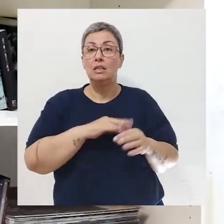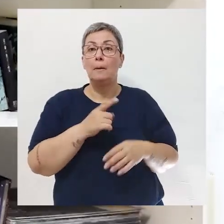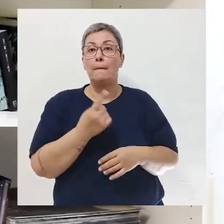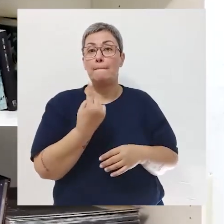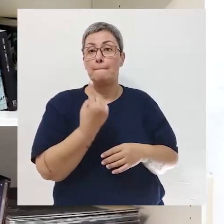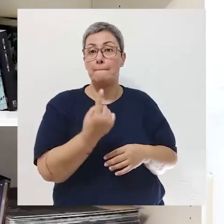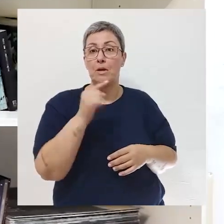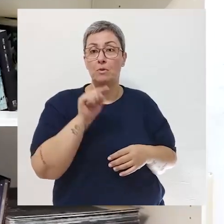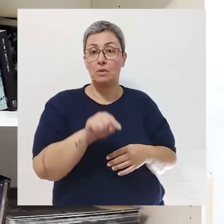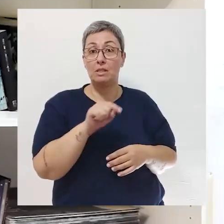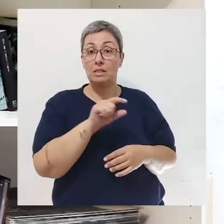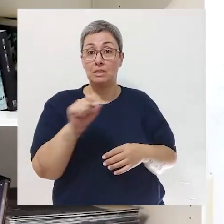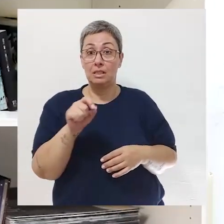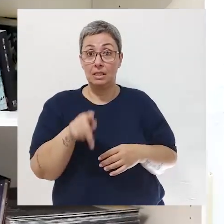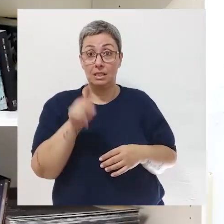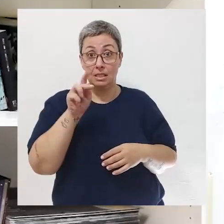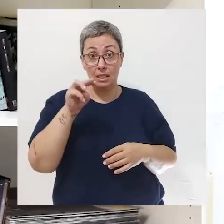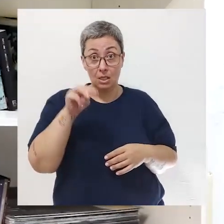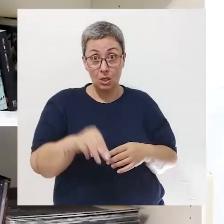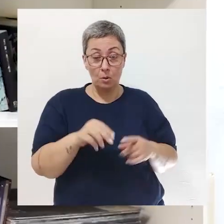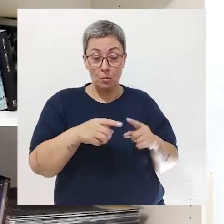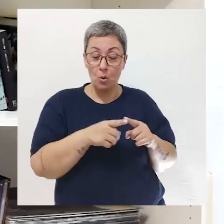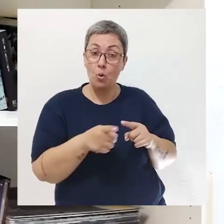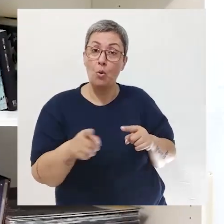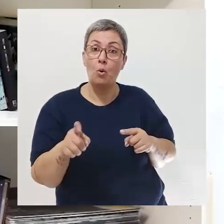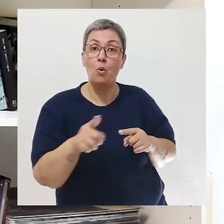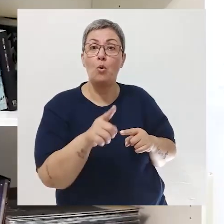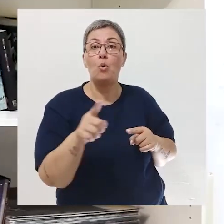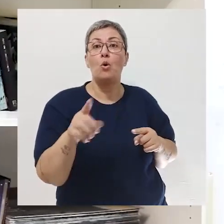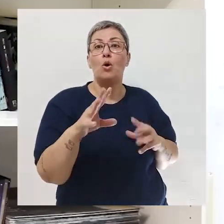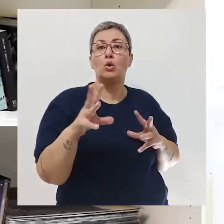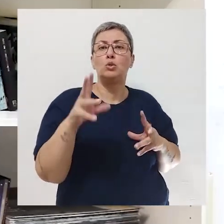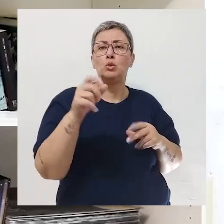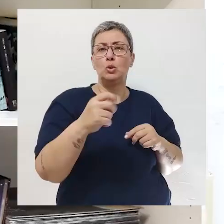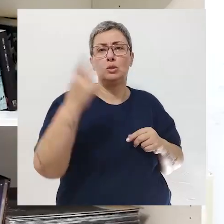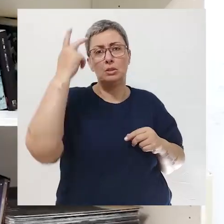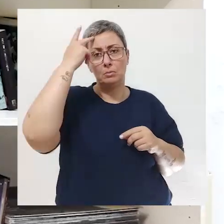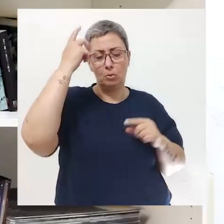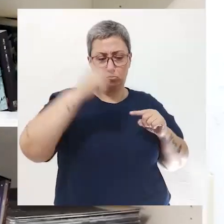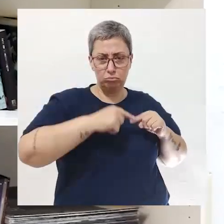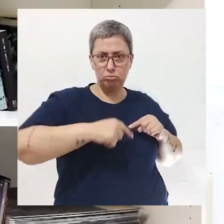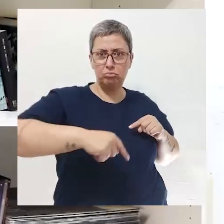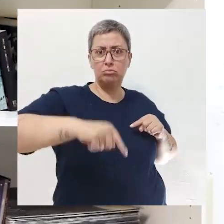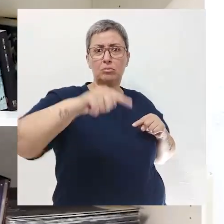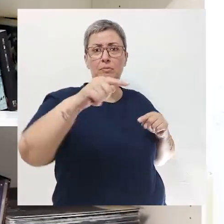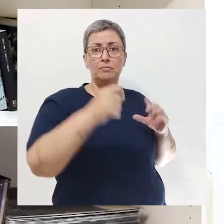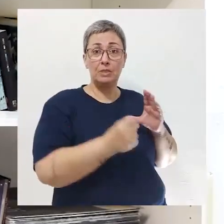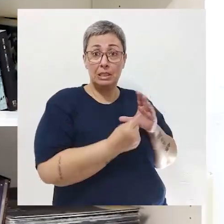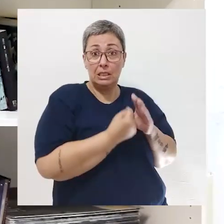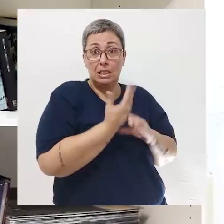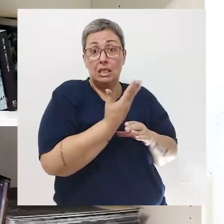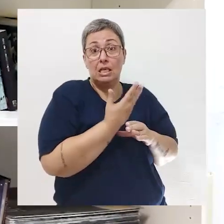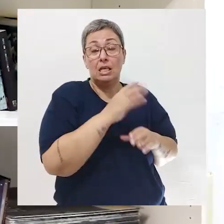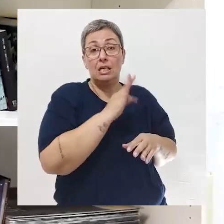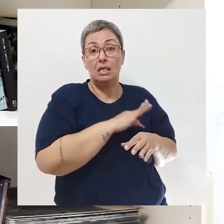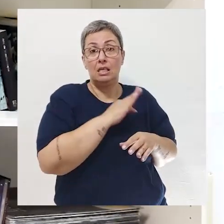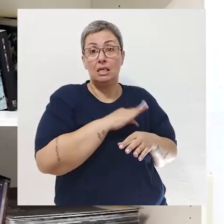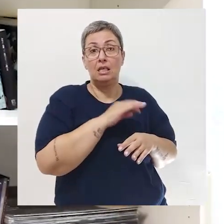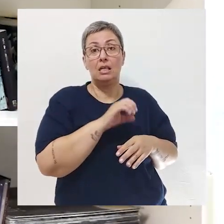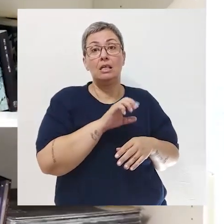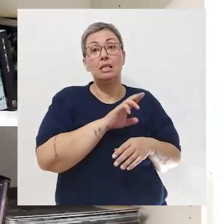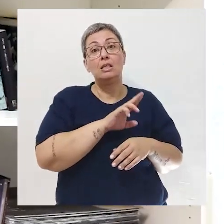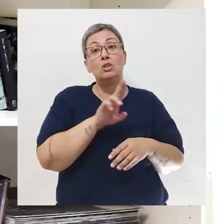de 1.100 quilômetros e atravessa todo o estado de São Paulo. A nascente do Rio Tietê é